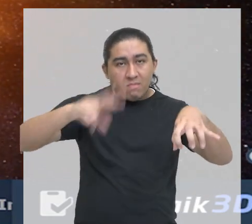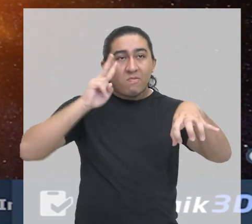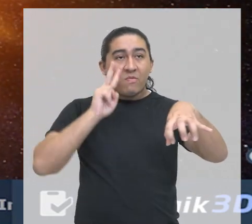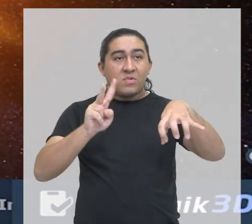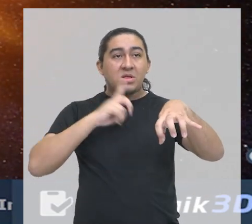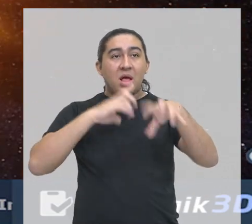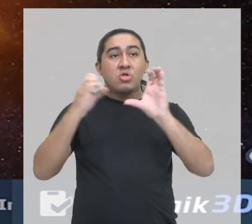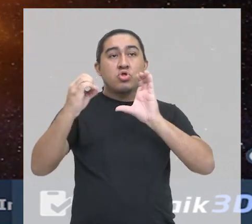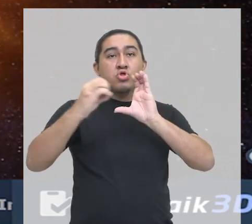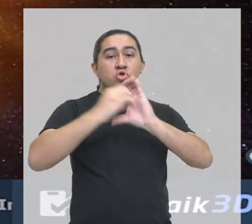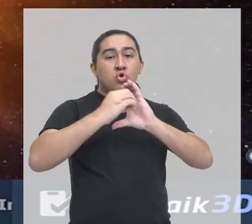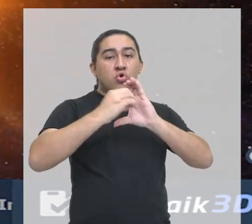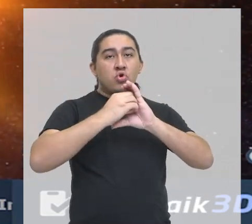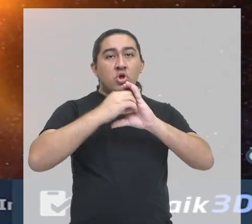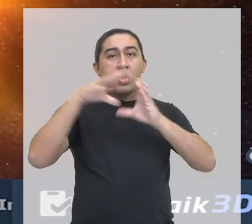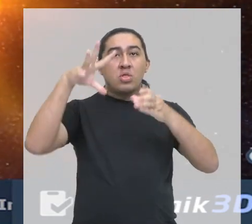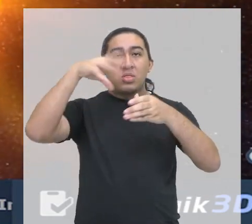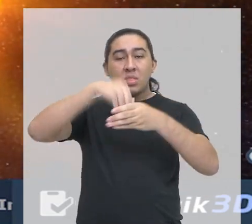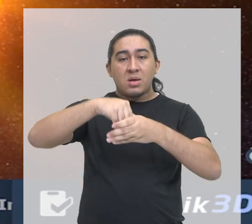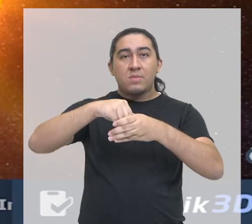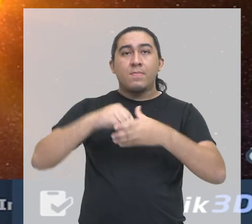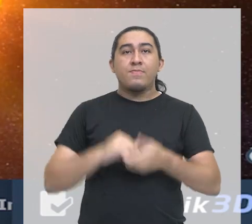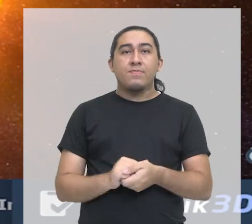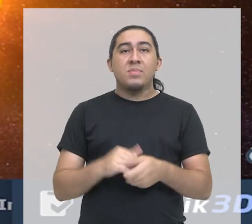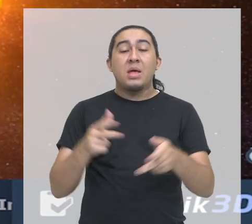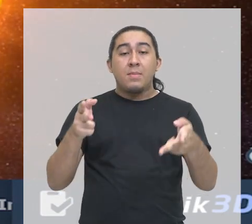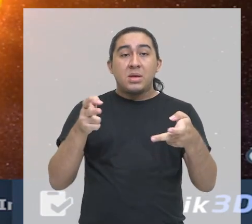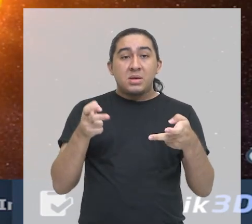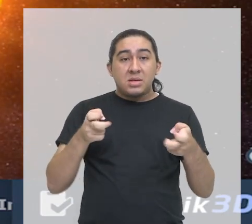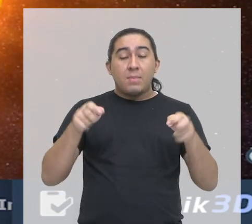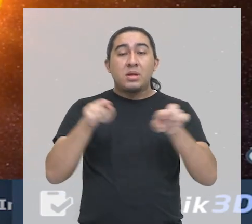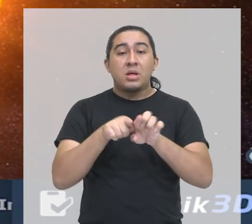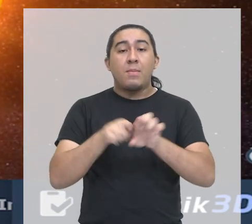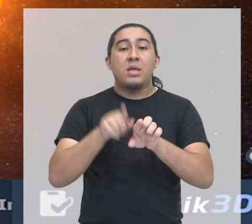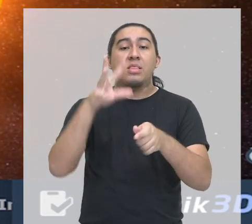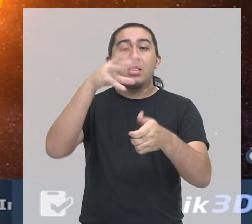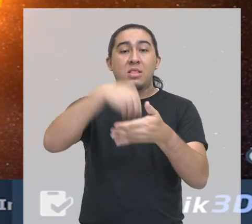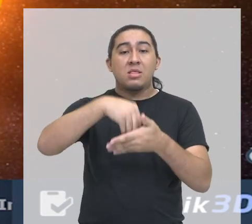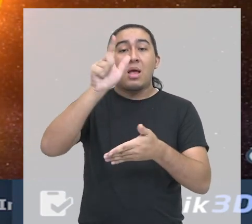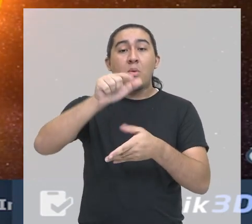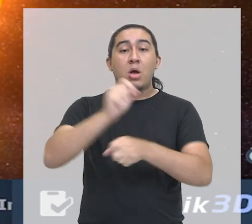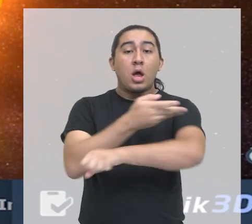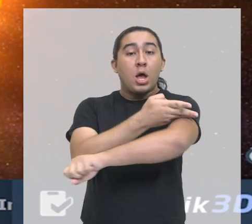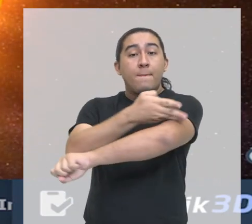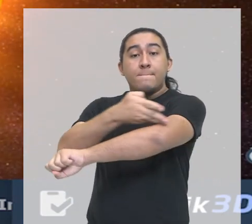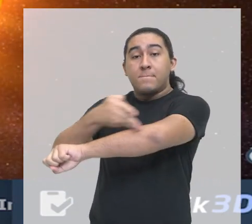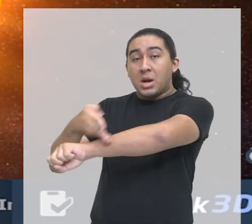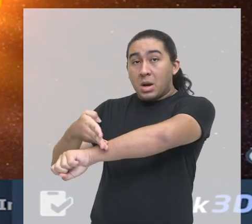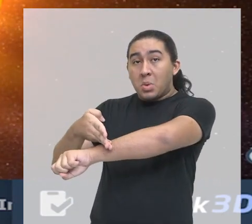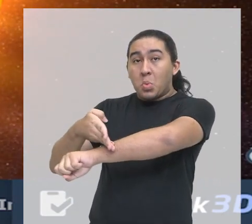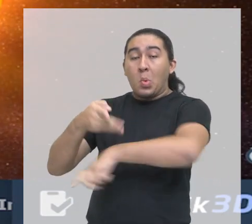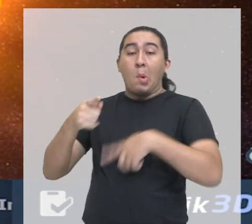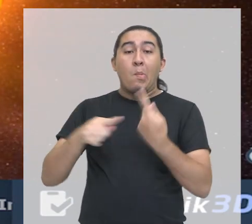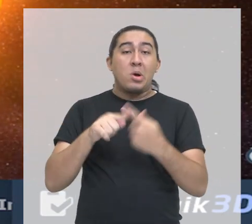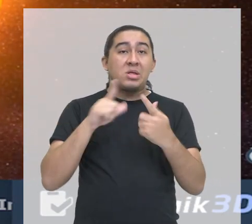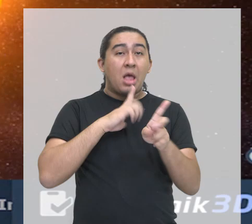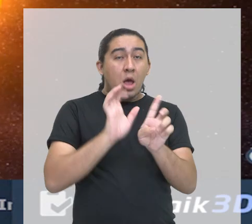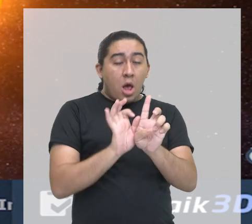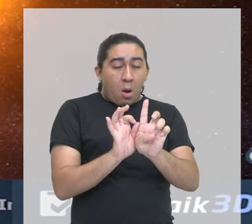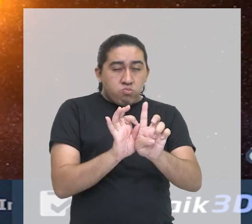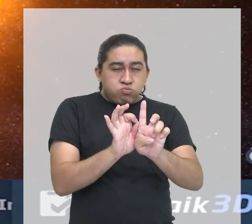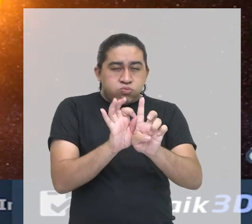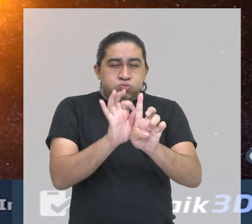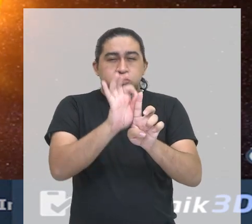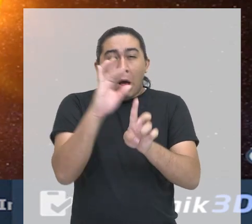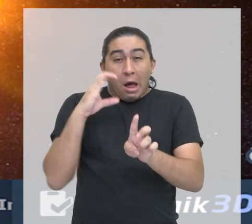dele. Perceba que no seu interior, a parte mais quente, é branco, né? Porque as temperaturas são maiores.